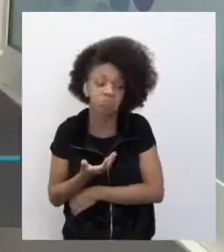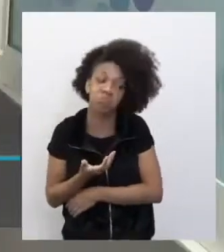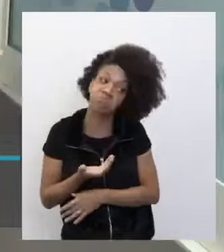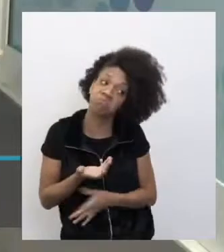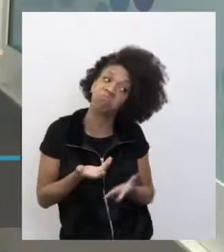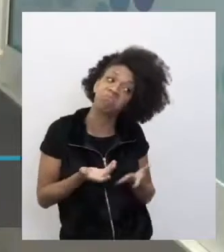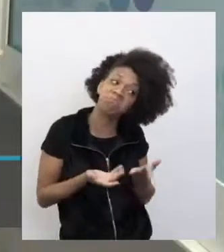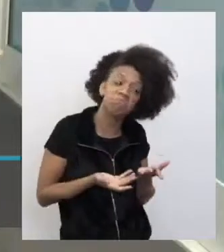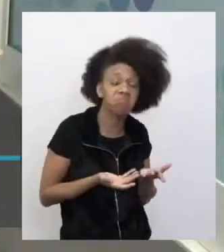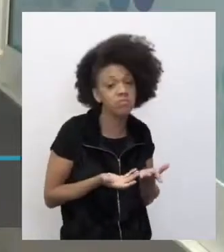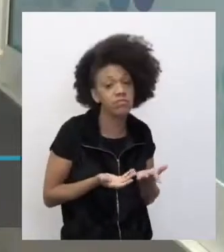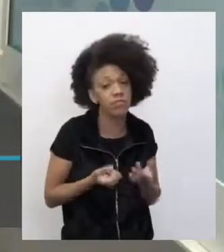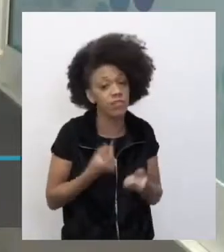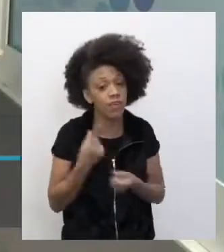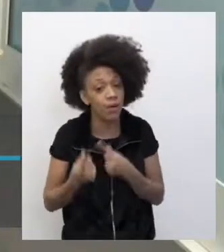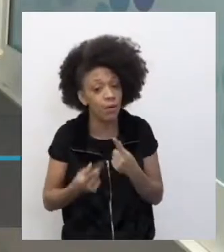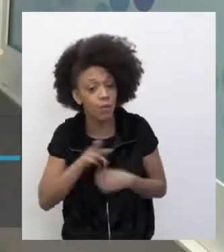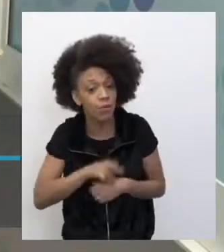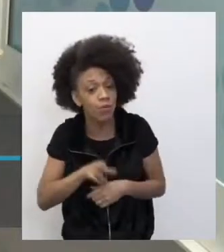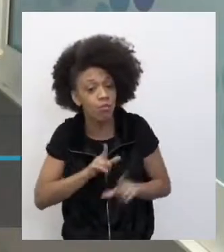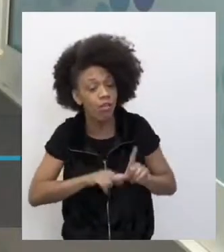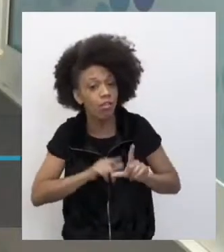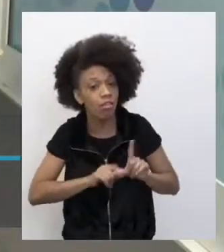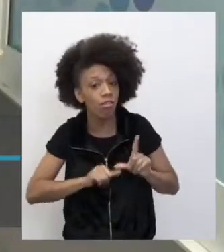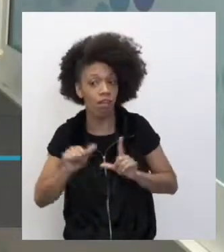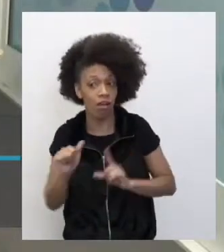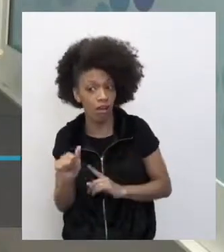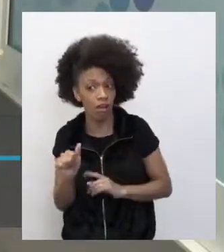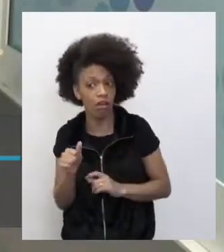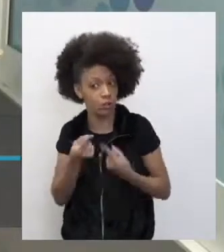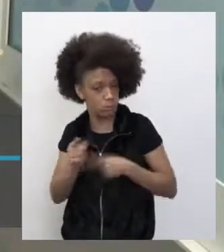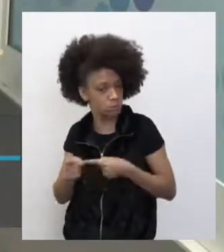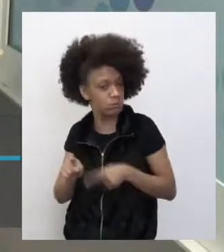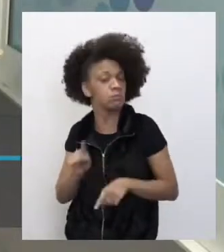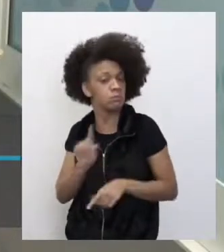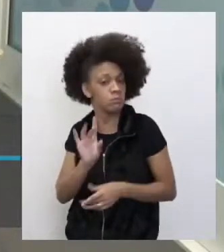maioria está usando a letra A, ironizar mesmo.